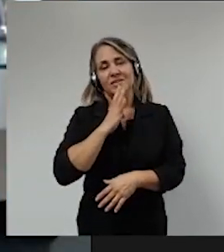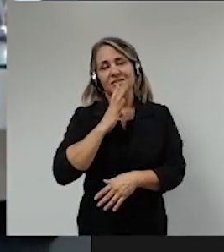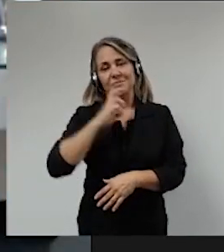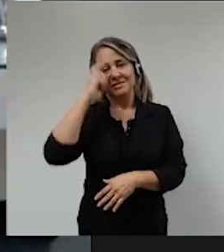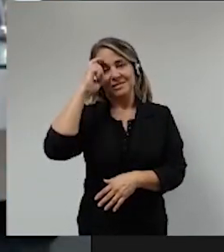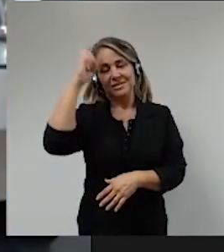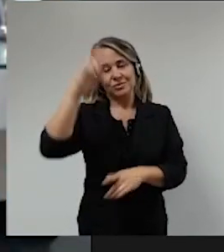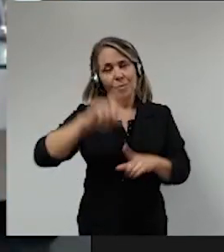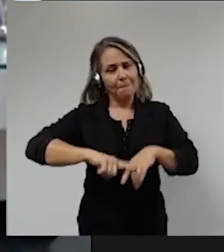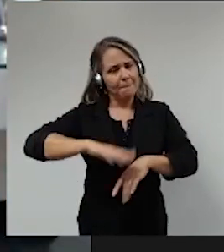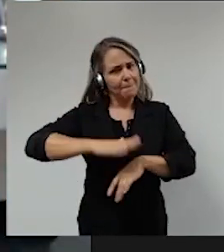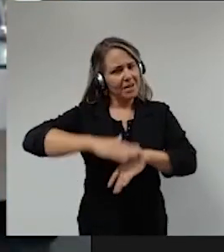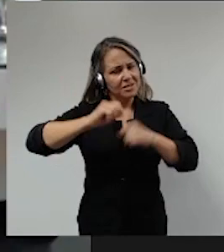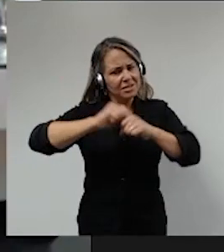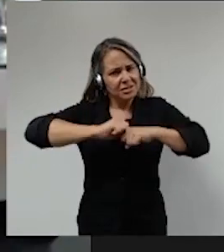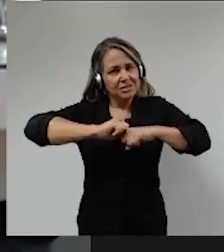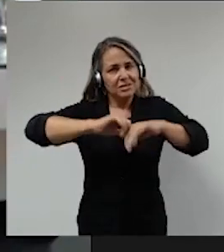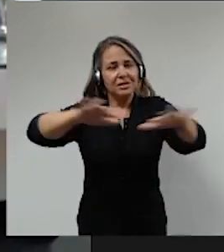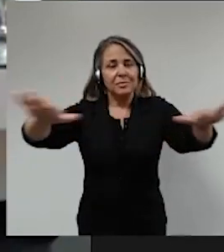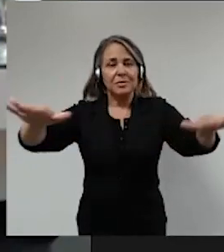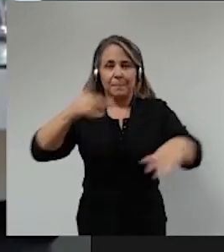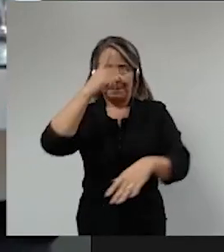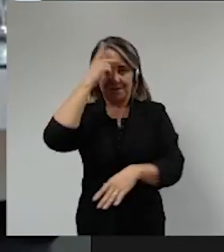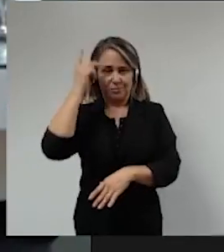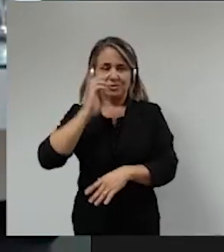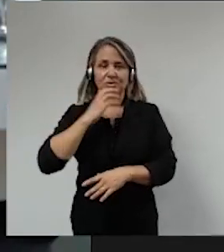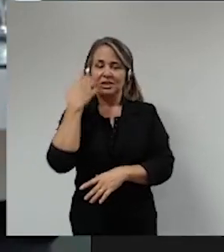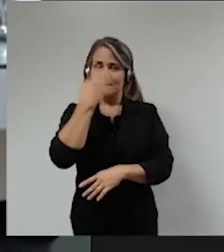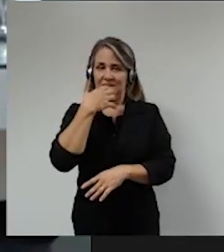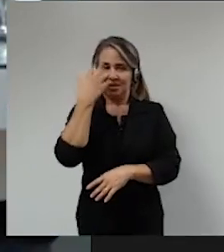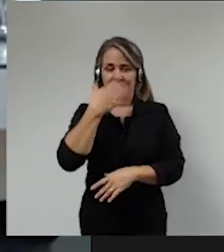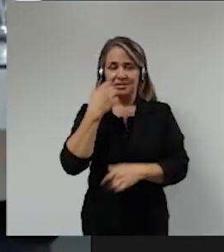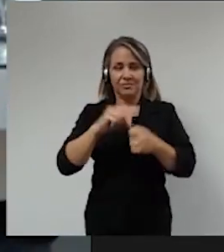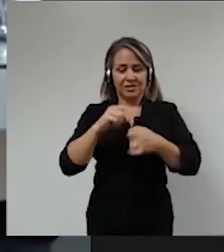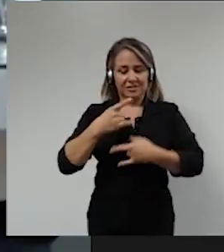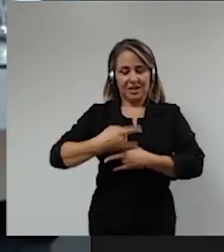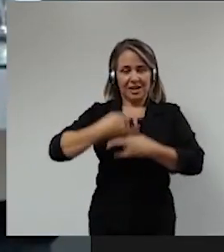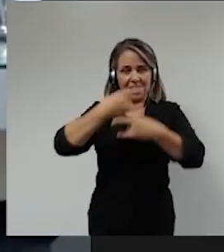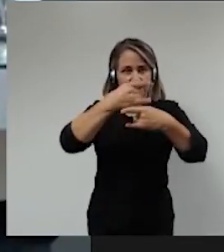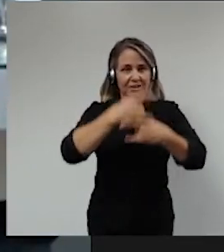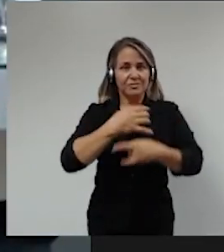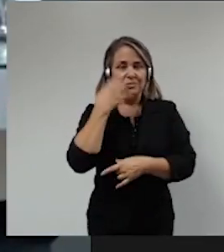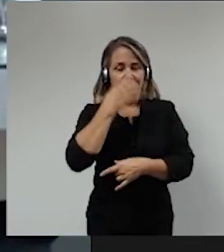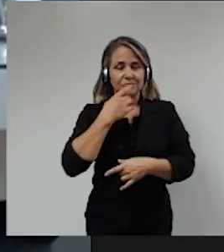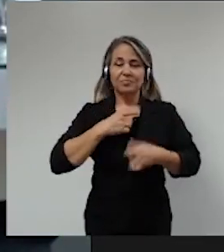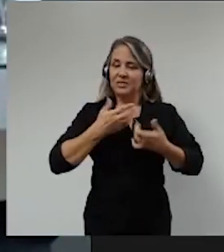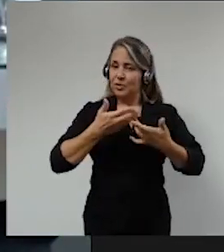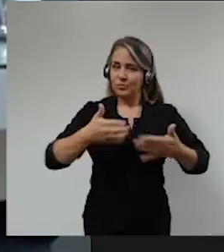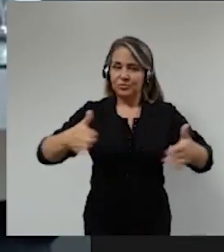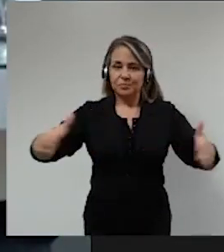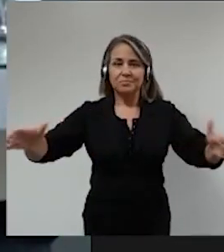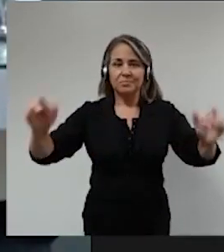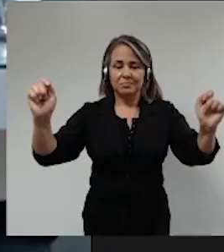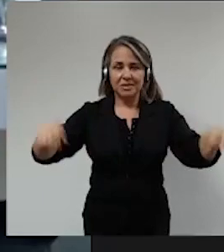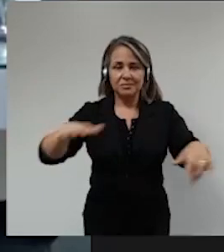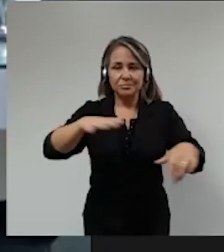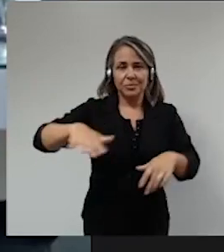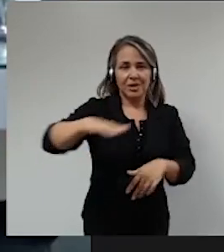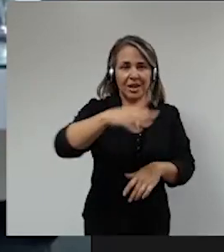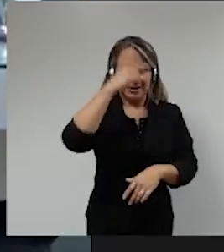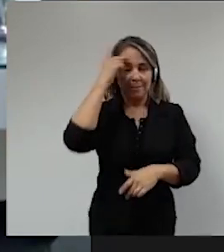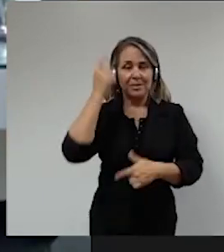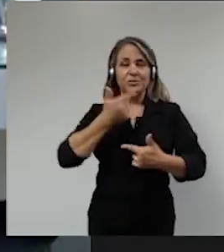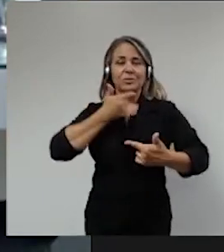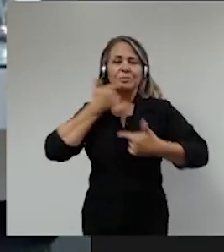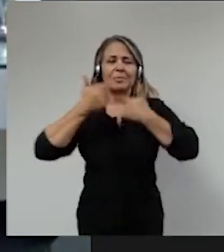mais ampla. Ou seja, um cantor que quer fazer sua live musical tem um espaço aberto, a gente tem um comediante que vai